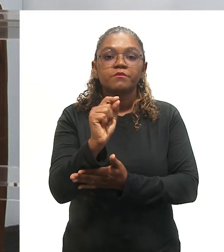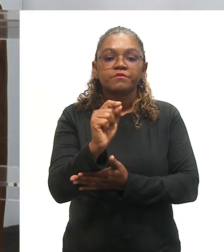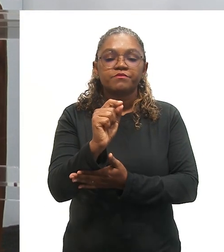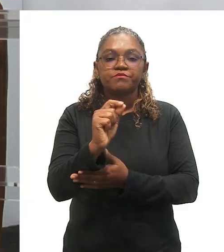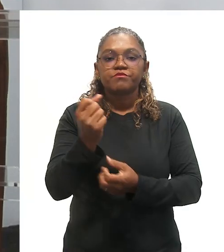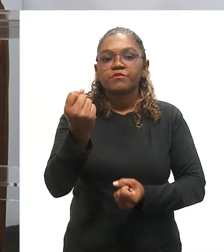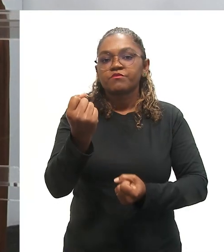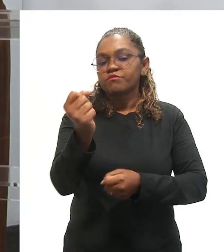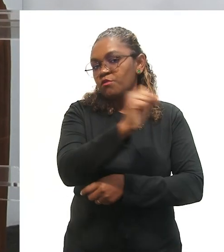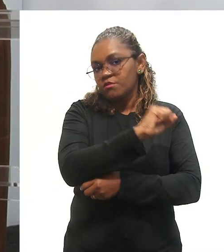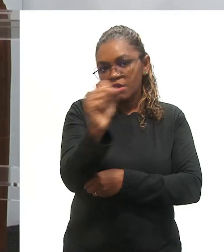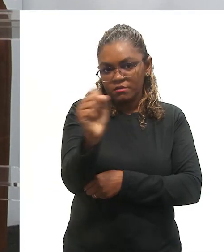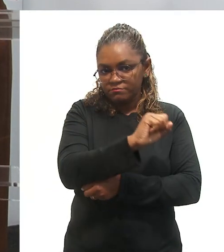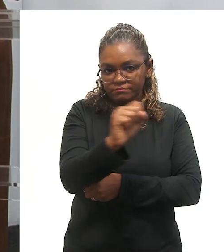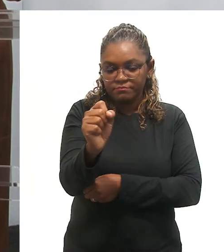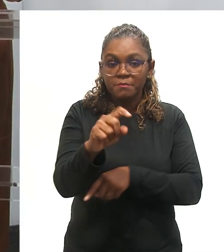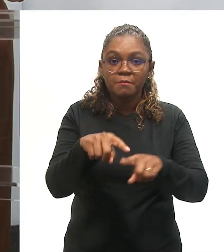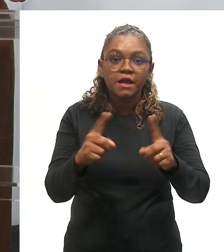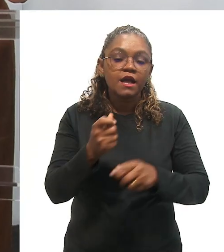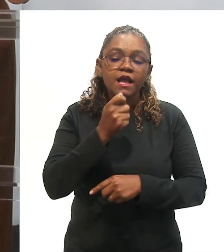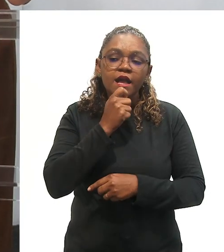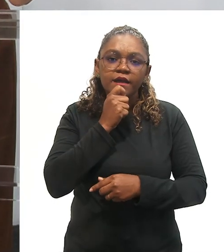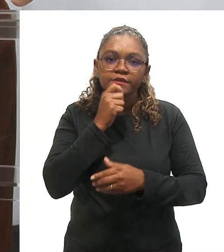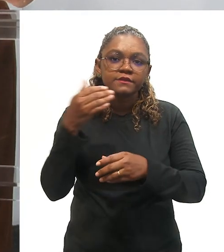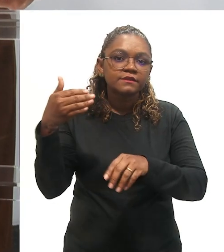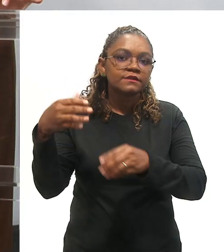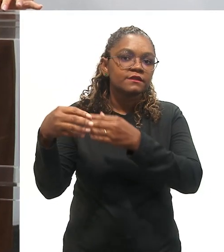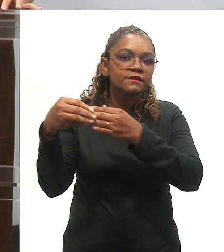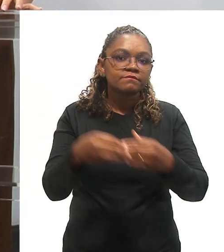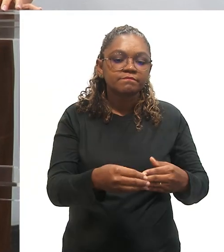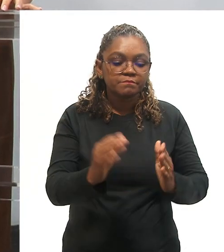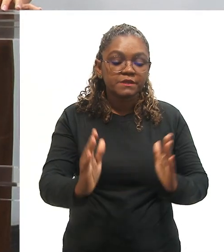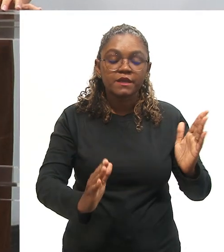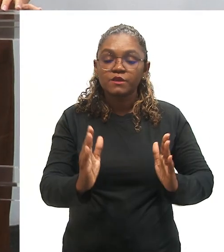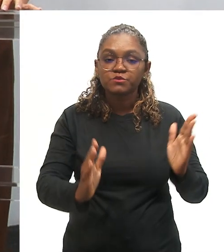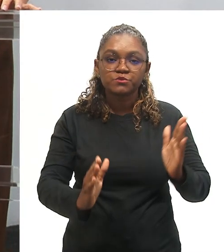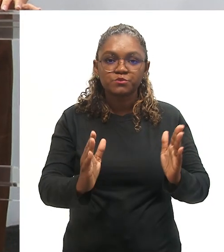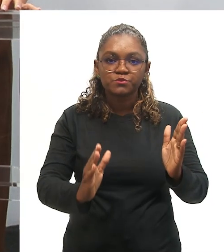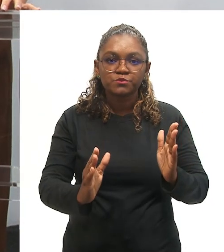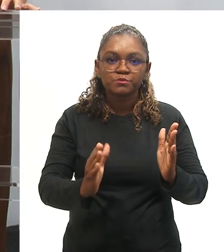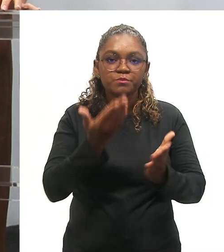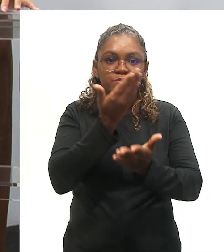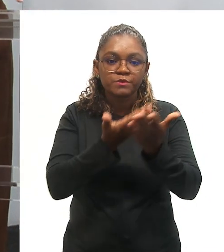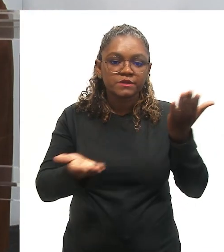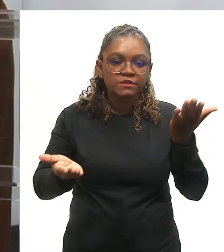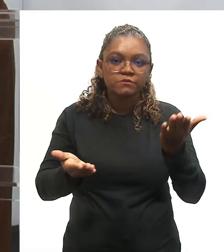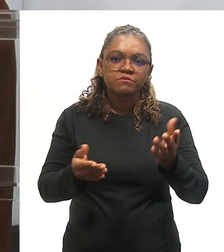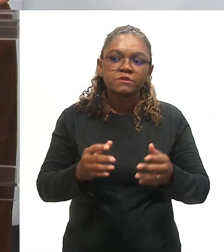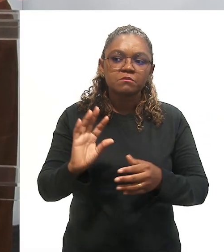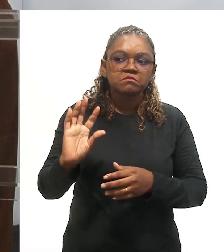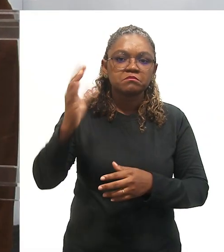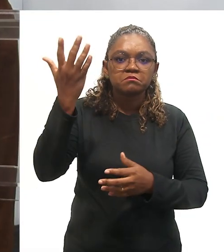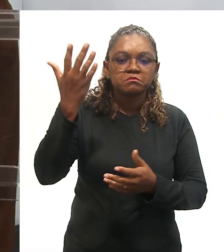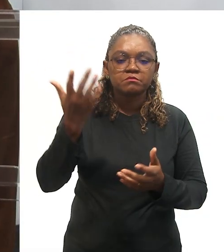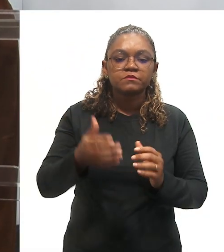motivo, não foi entregue no prazo, houve uma situação e teve que passar de